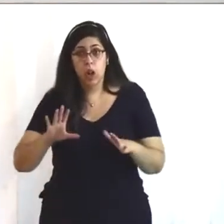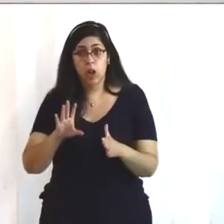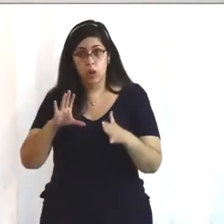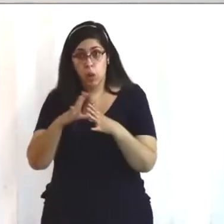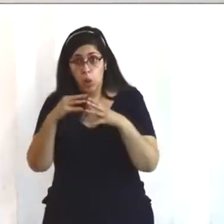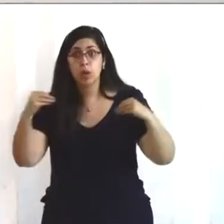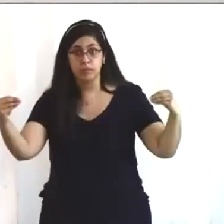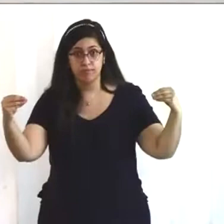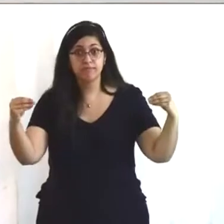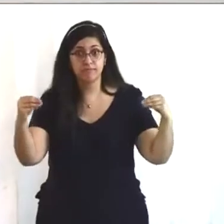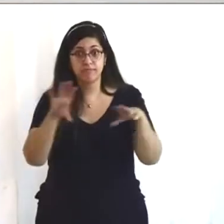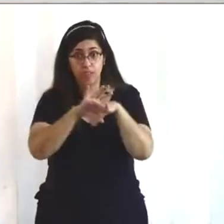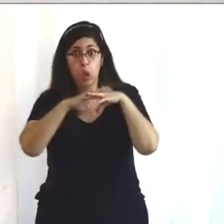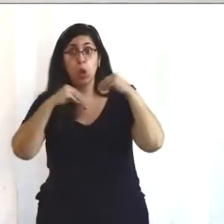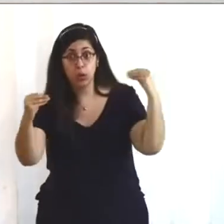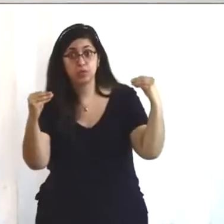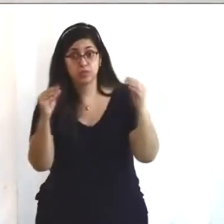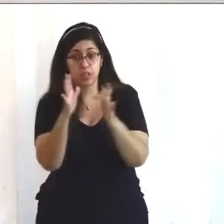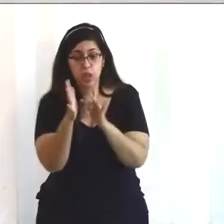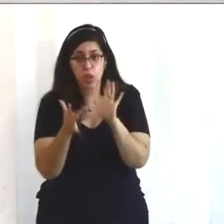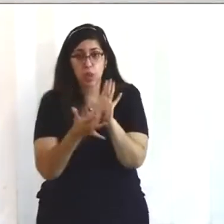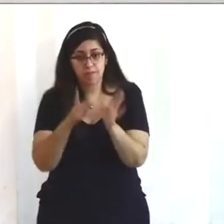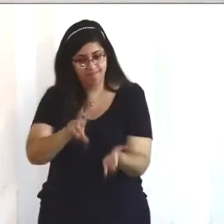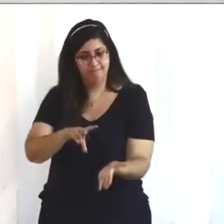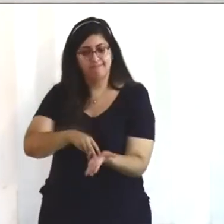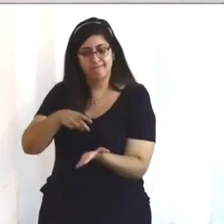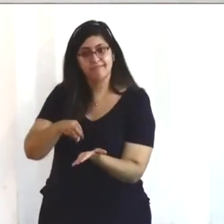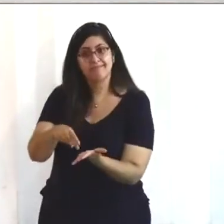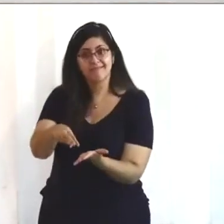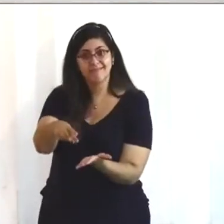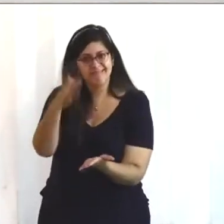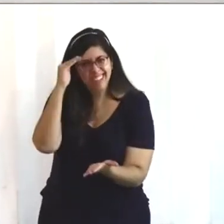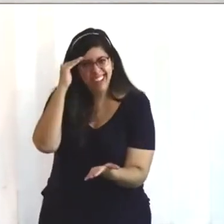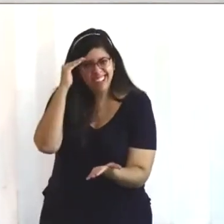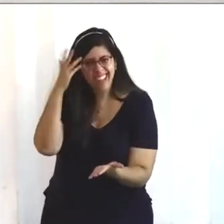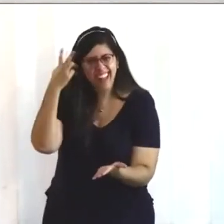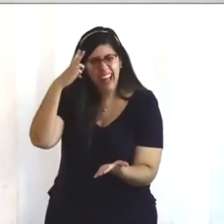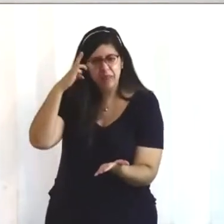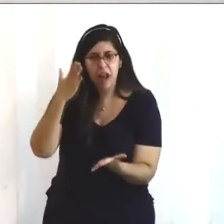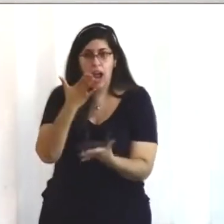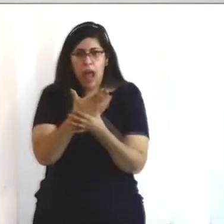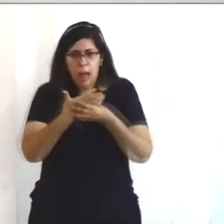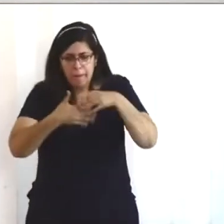ainda no capítulo 3, a cura de um homem de mão ressequida.